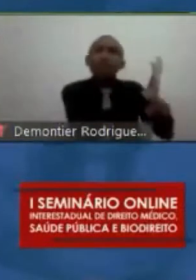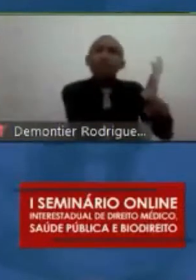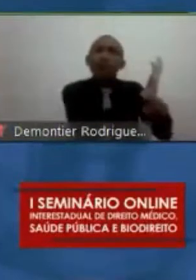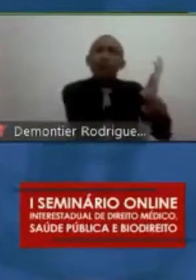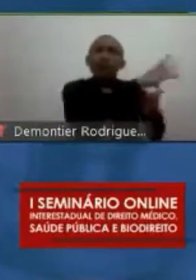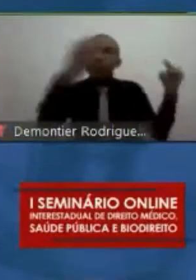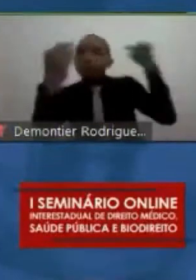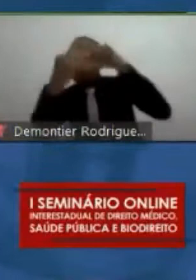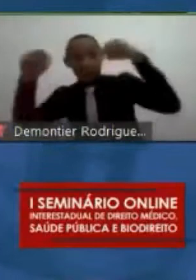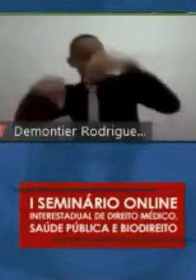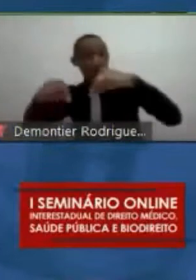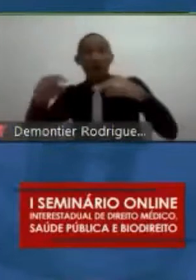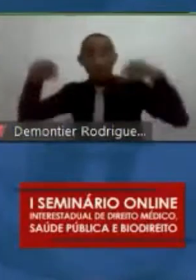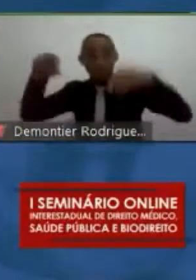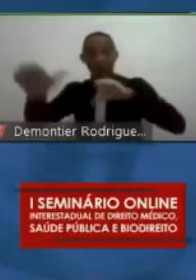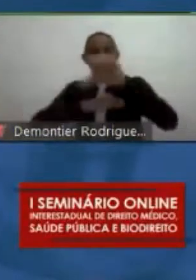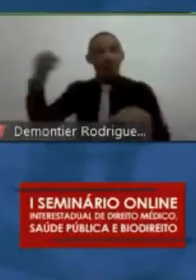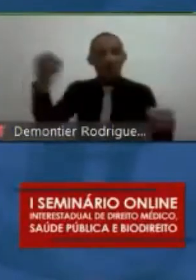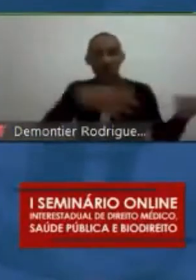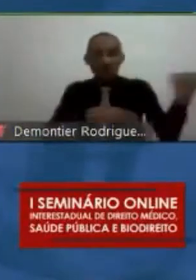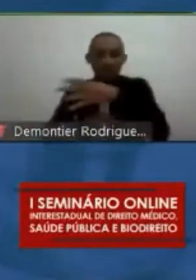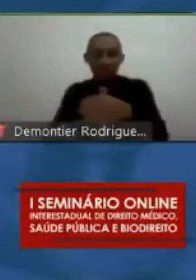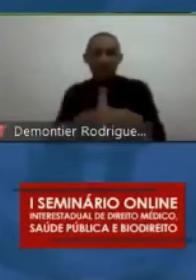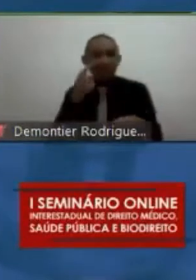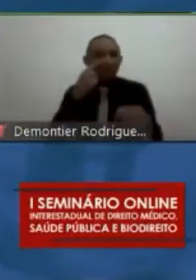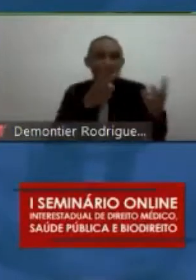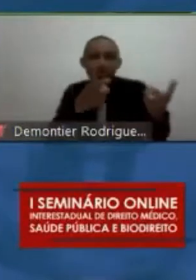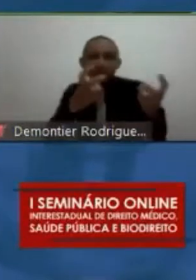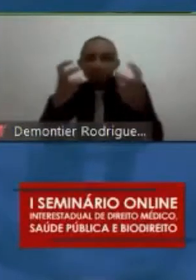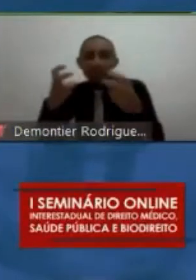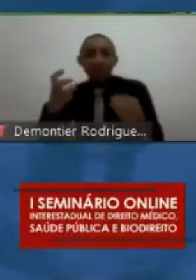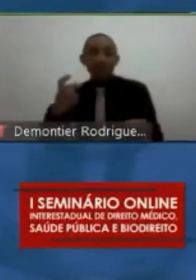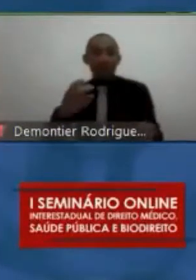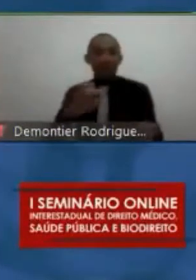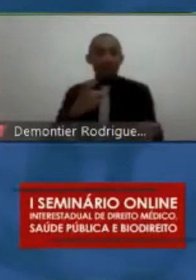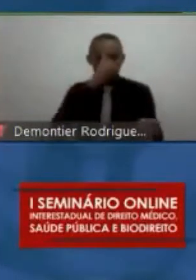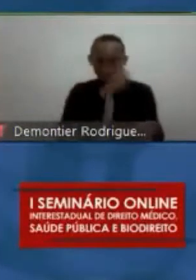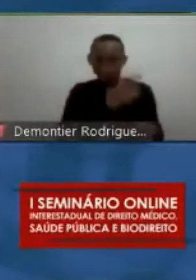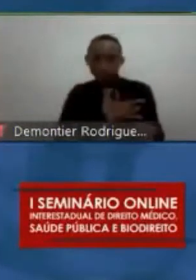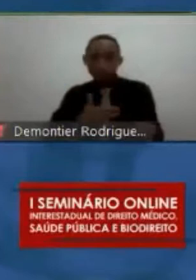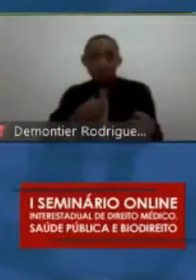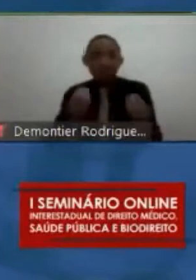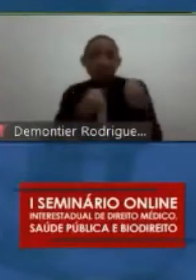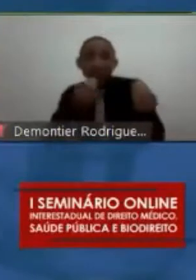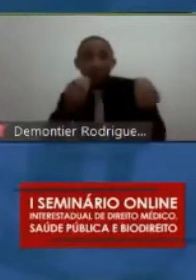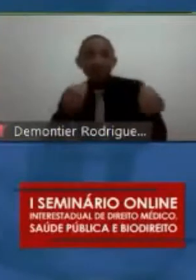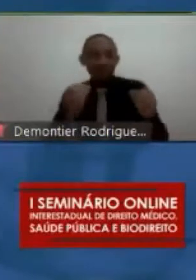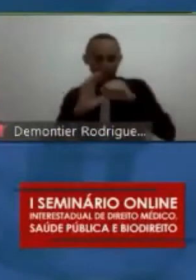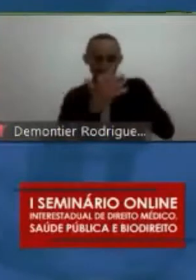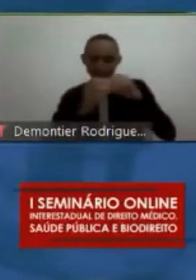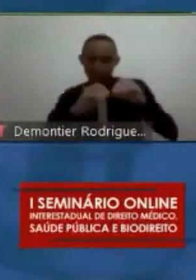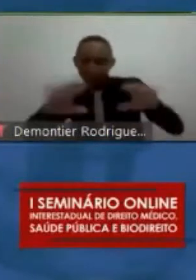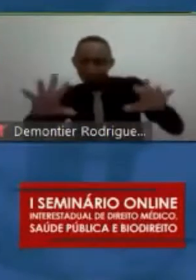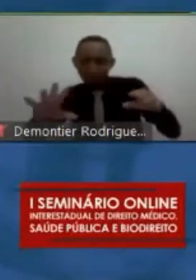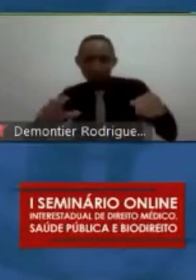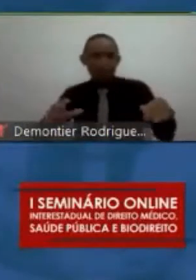o futuro. E um dos impactos que nós estamos vendo no campo da saúde, com a pandemia, além das demais, é claro, de saturação